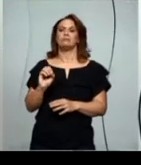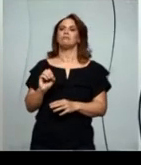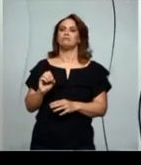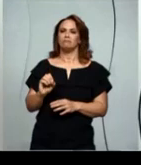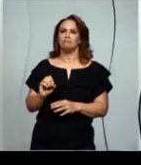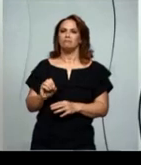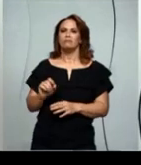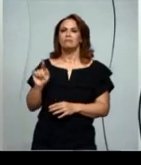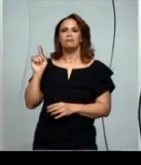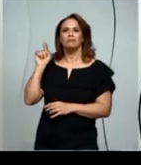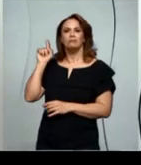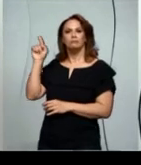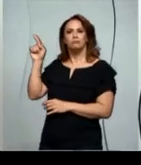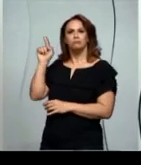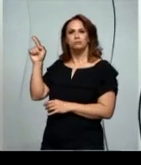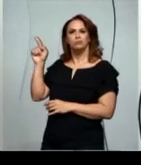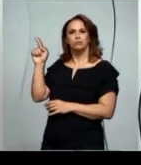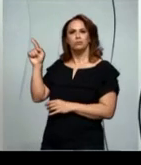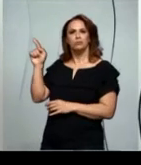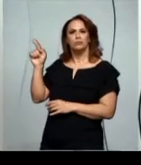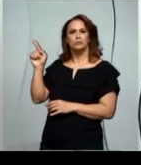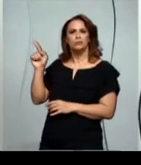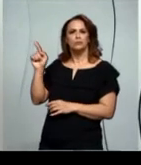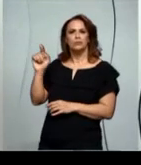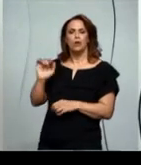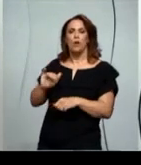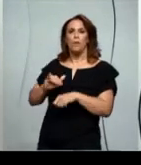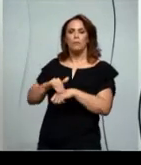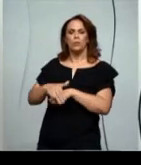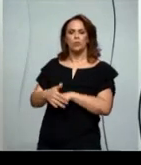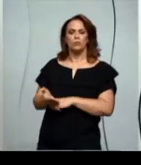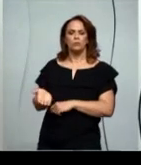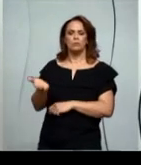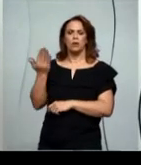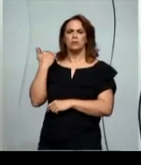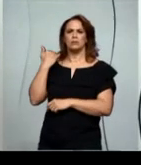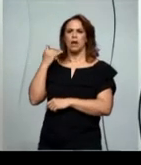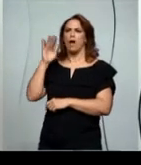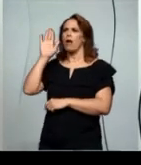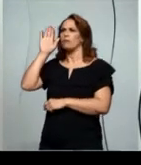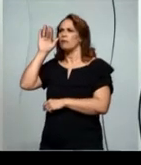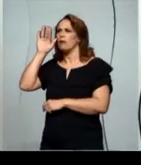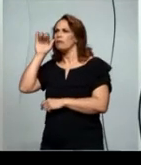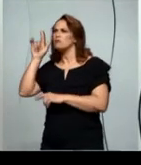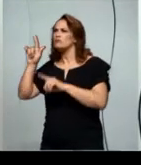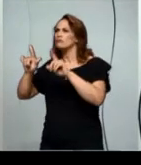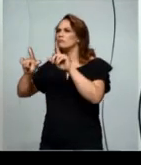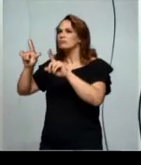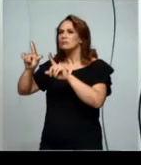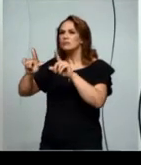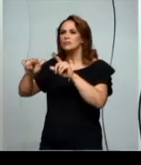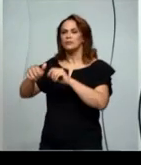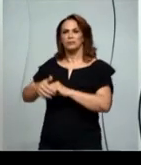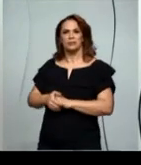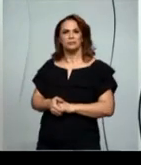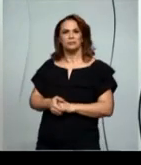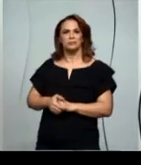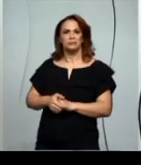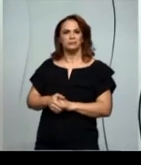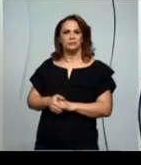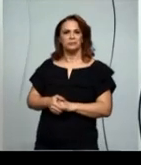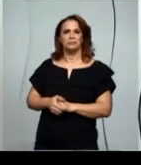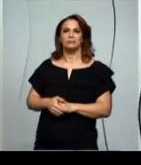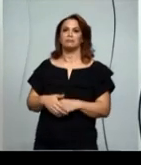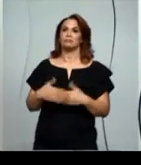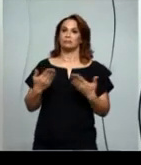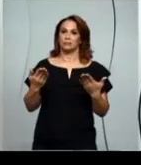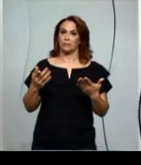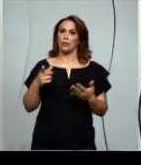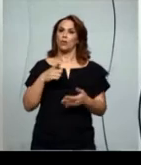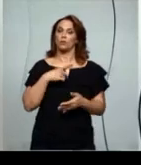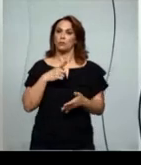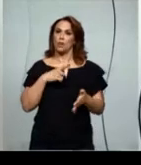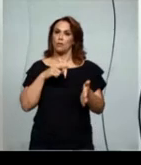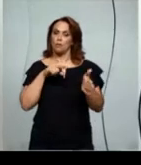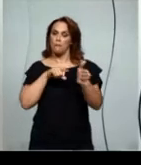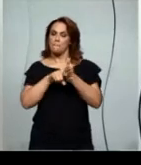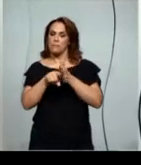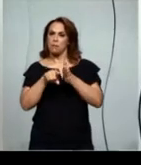passada. E você, how about you? Did you watch TV last night? Então nós temos essa pergunta, yes or